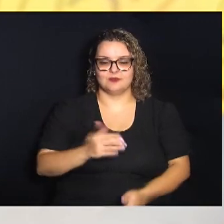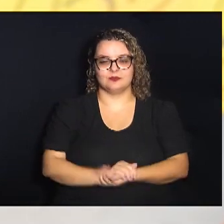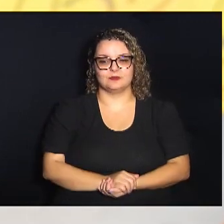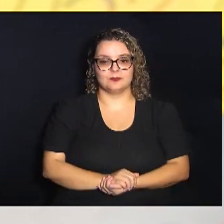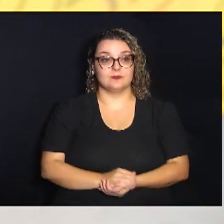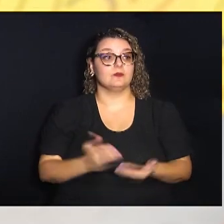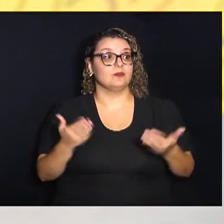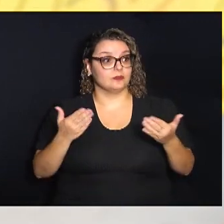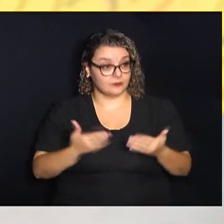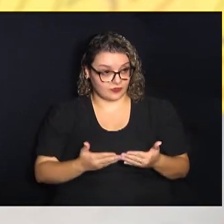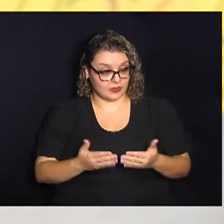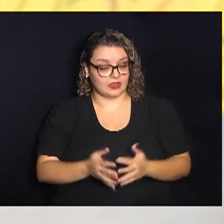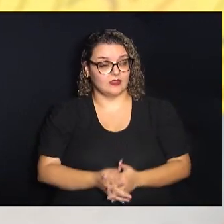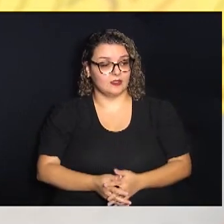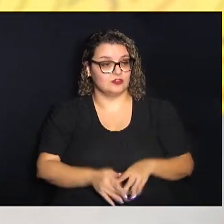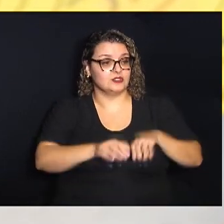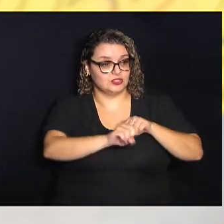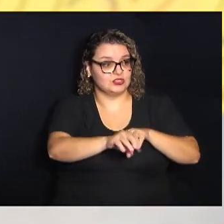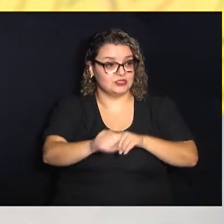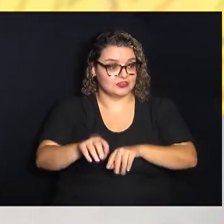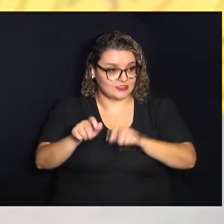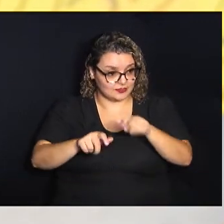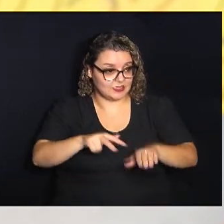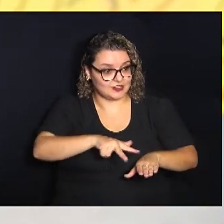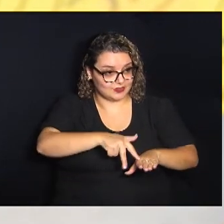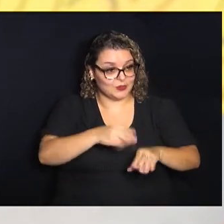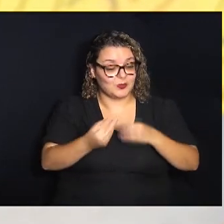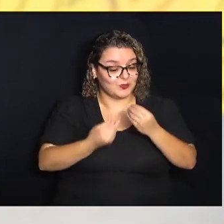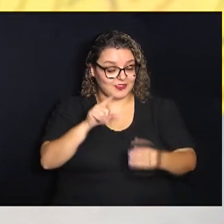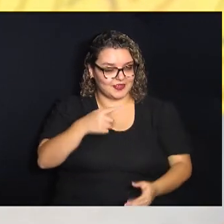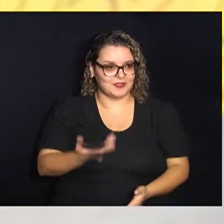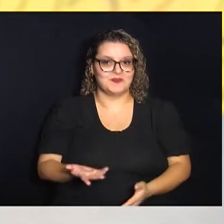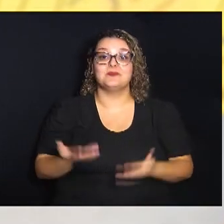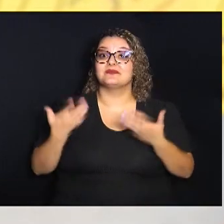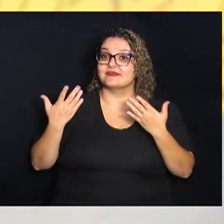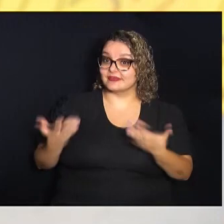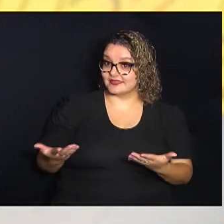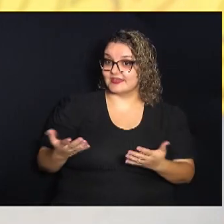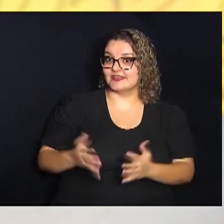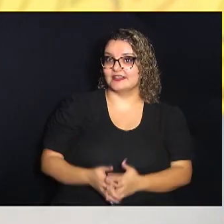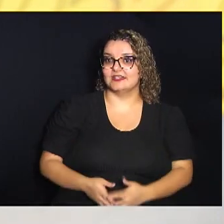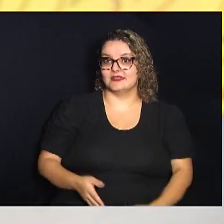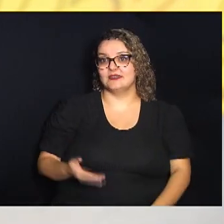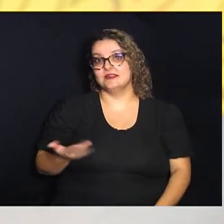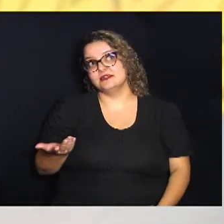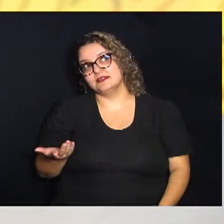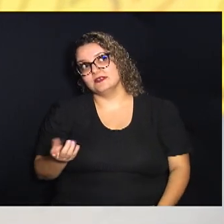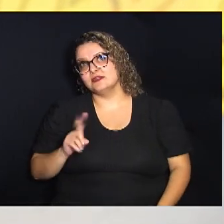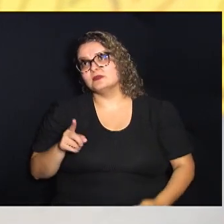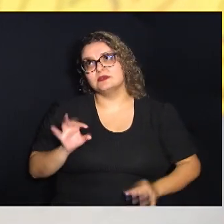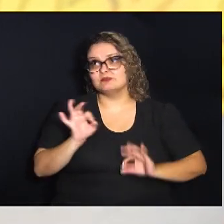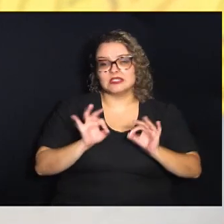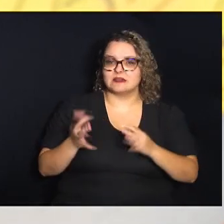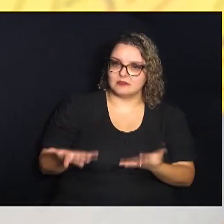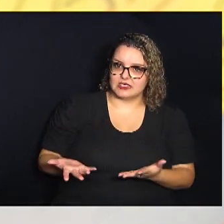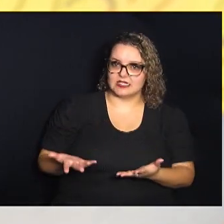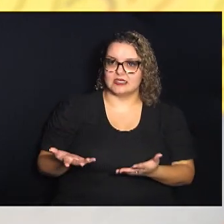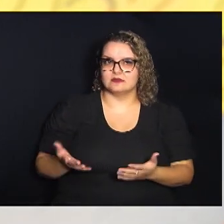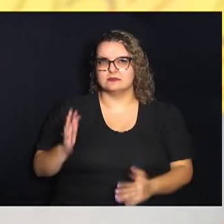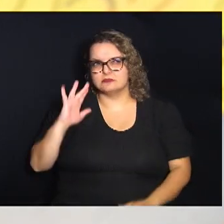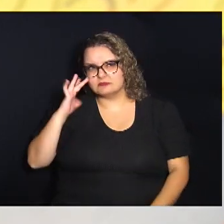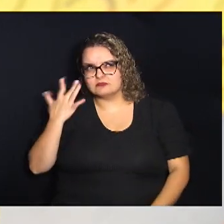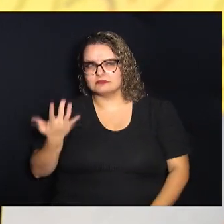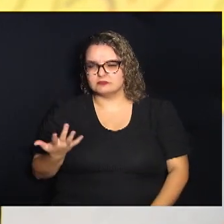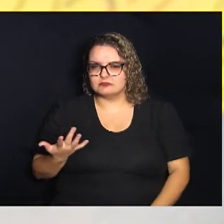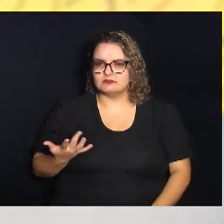dia você ensina as pessoas a andar de skate, como que é isso? Sim, então, foi meio inesperado até, falo. Acho que a